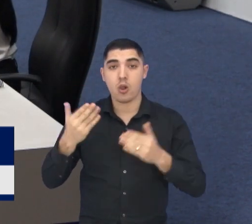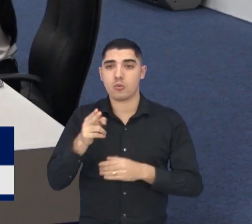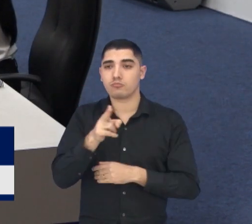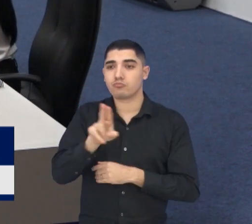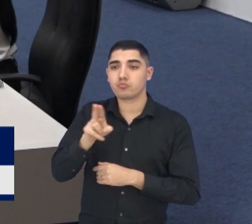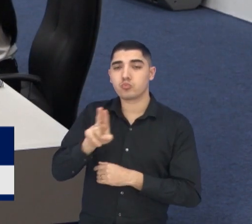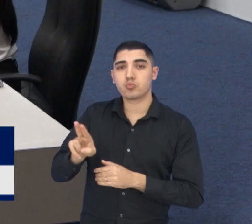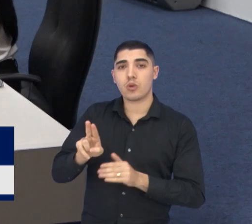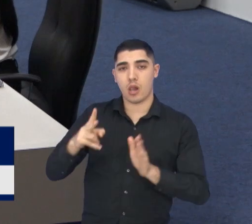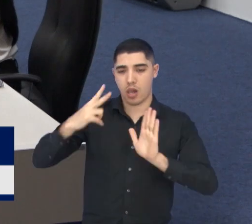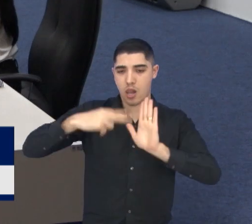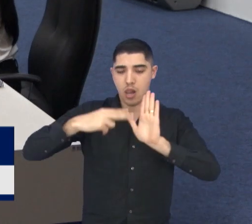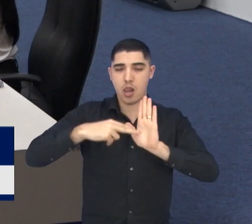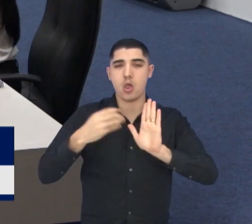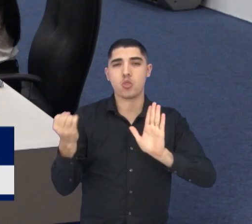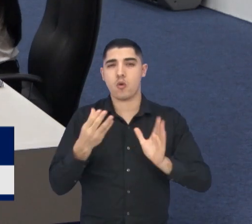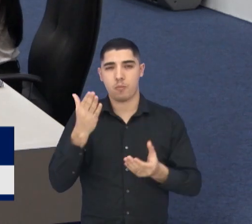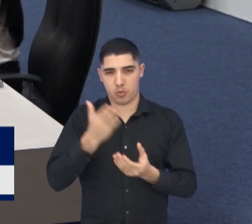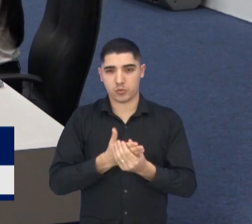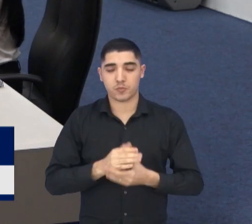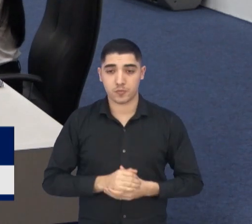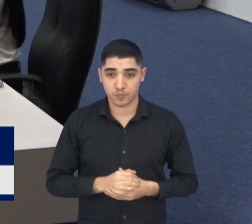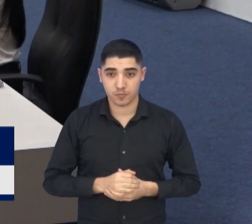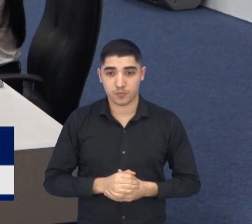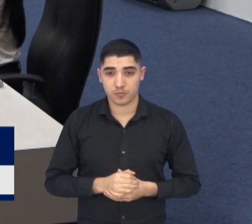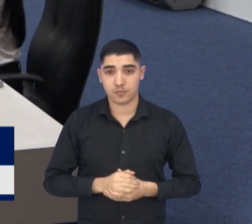novos processos. Processo número